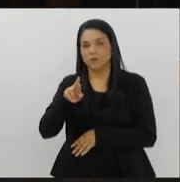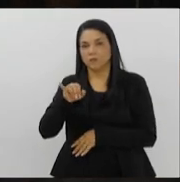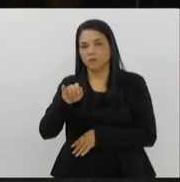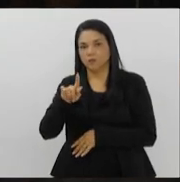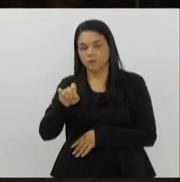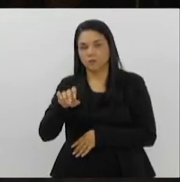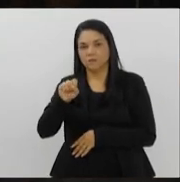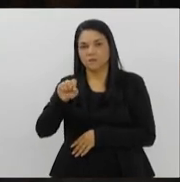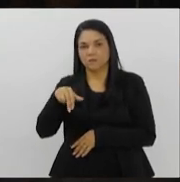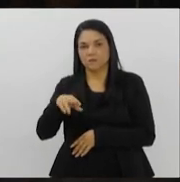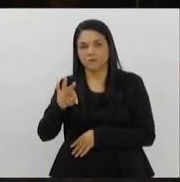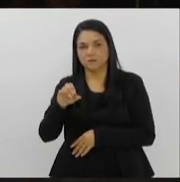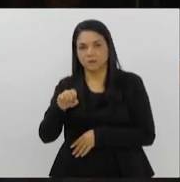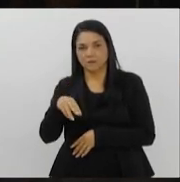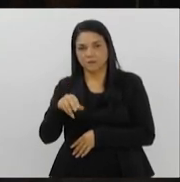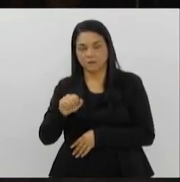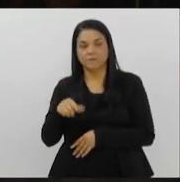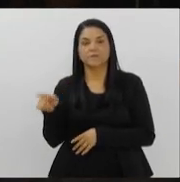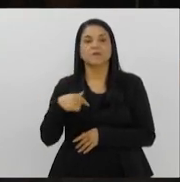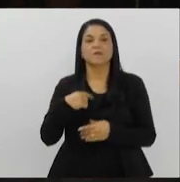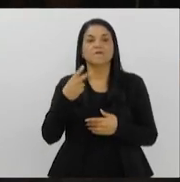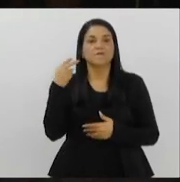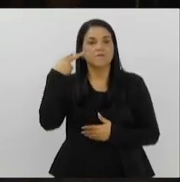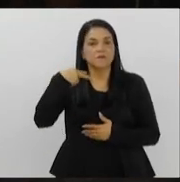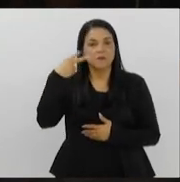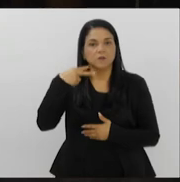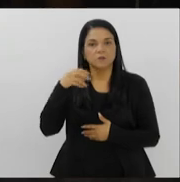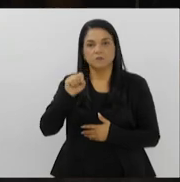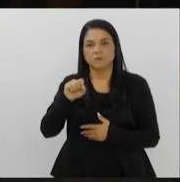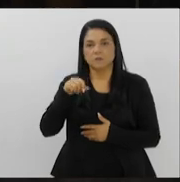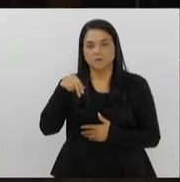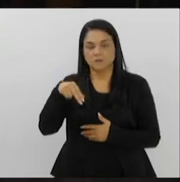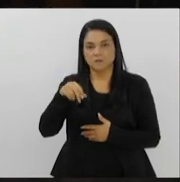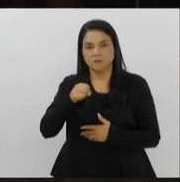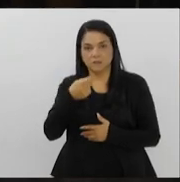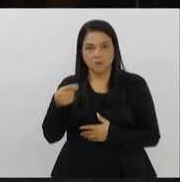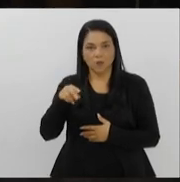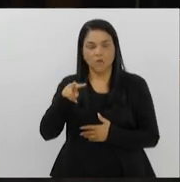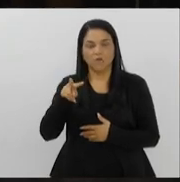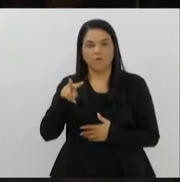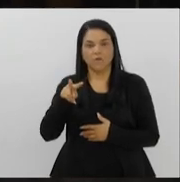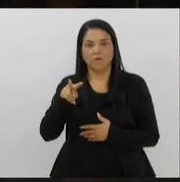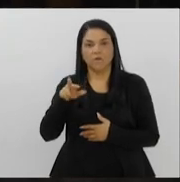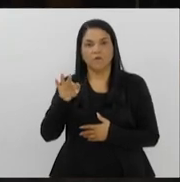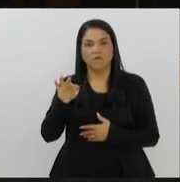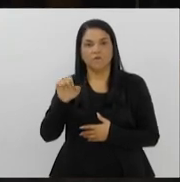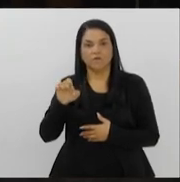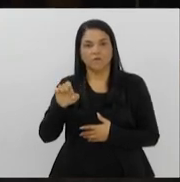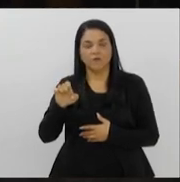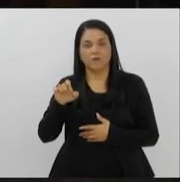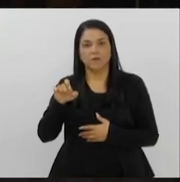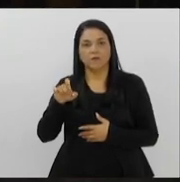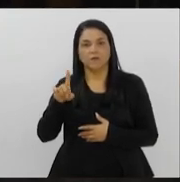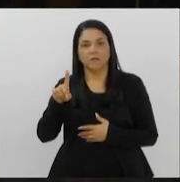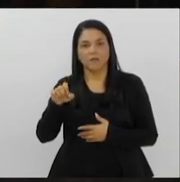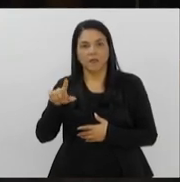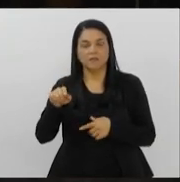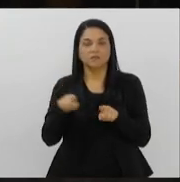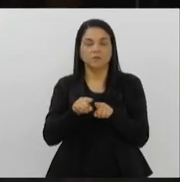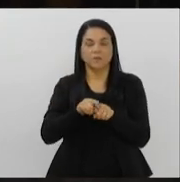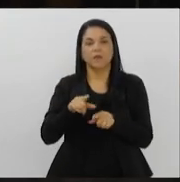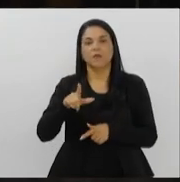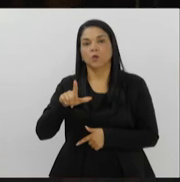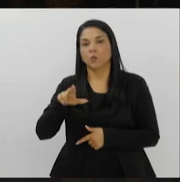município de São Fidélis, seja muito bem-vindo. Também Fábio Lucas, vereador do município de Resende. Também